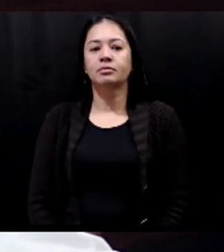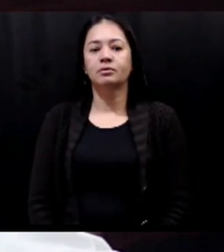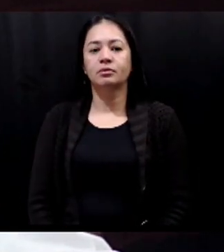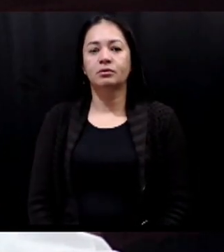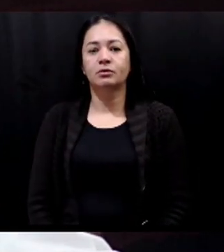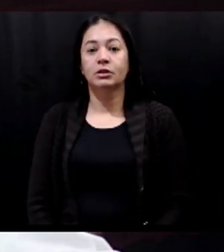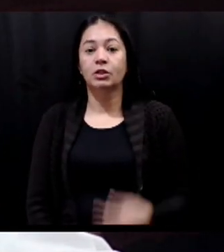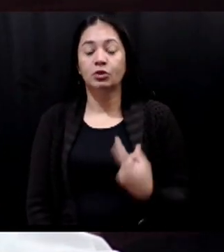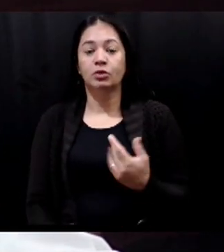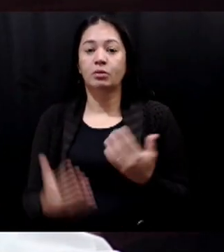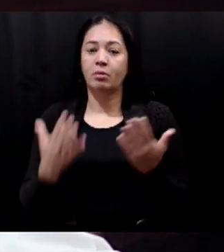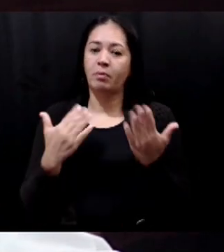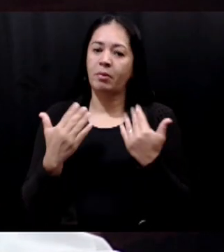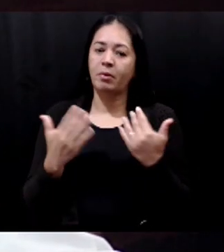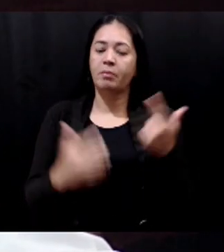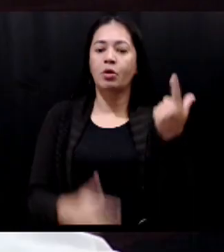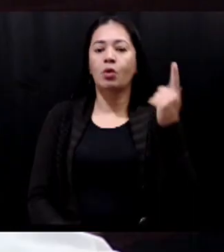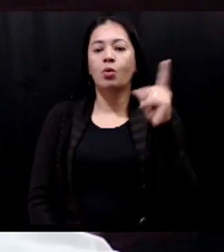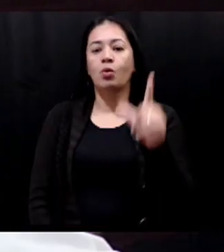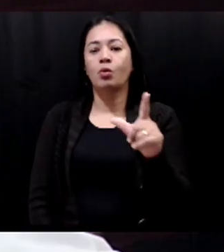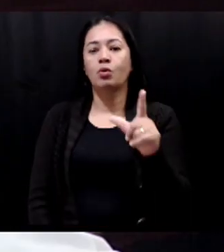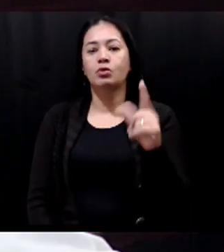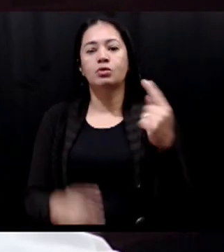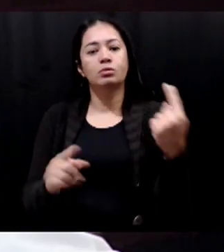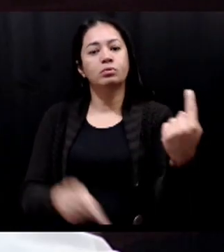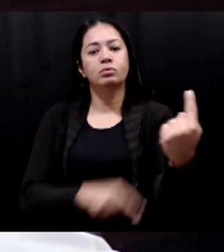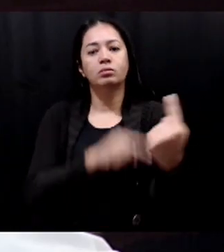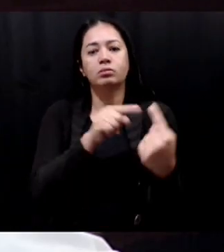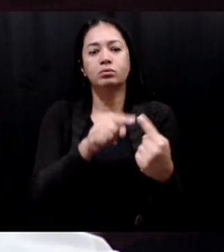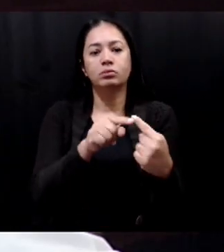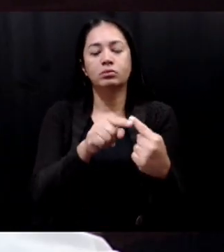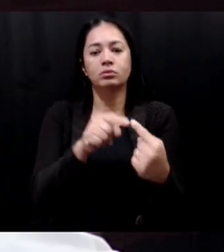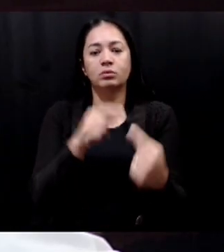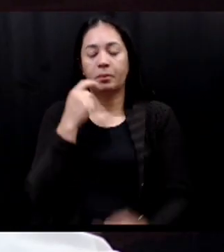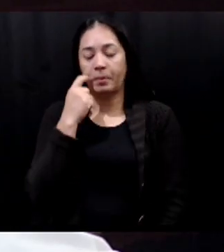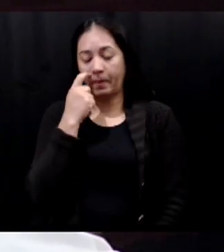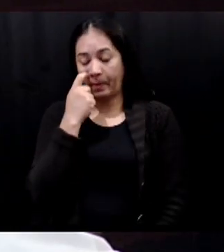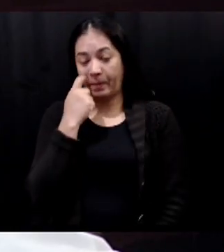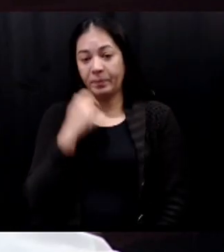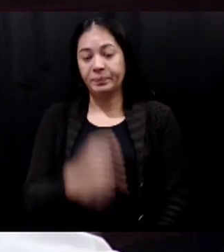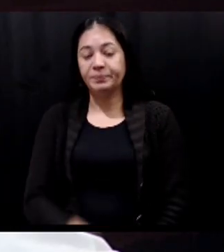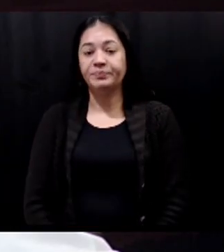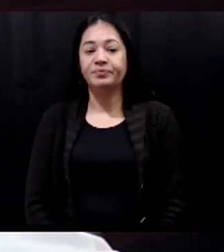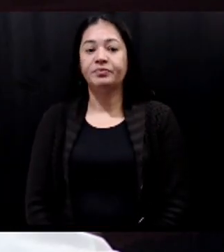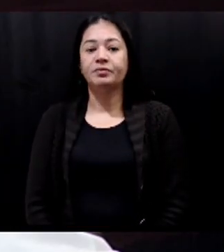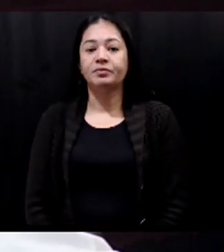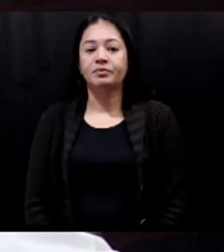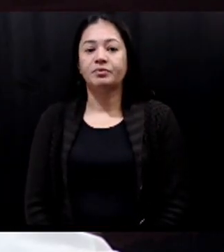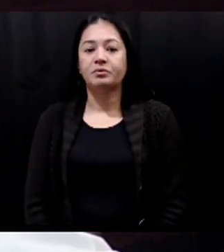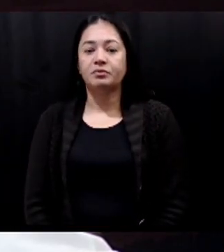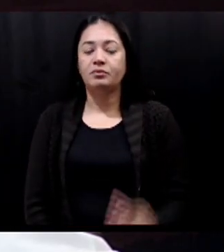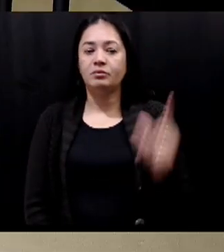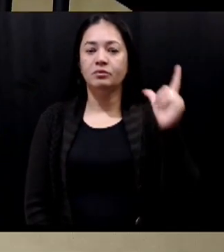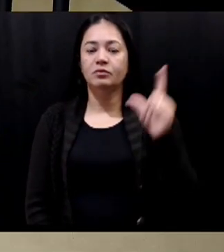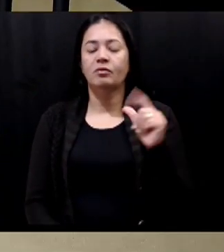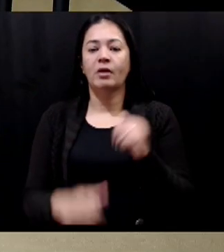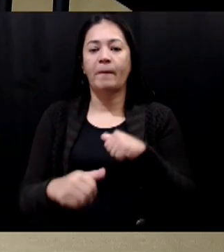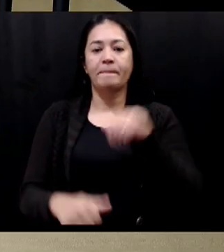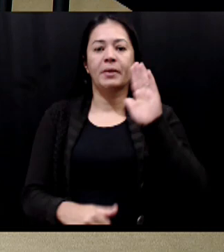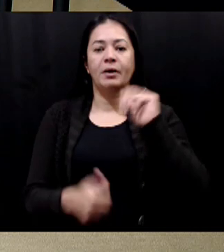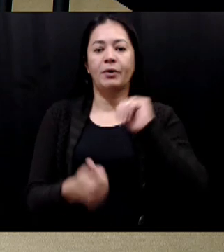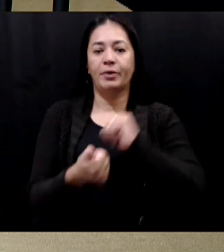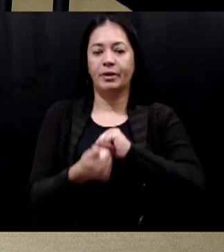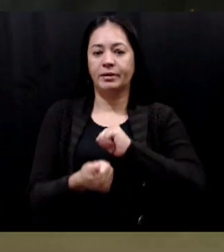possa atingir ao público, né, e que a gente possa ter mais qualidade de vida aí com a nossa